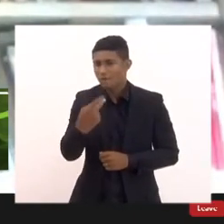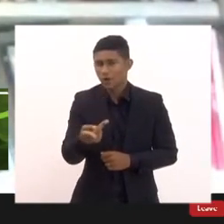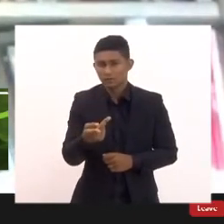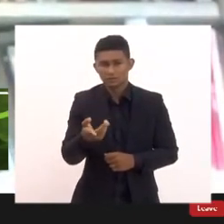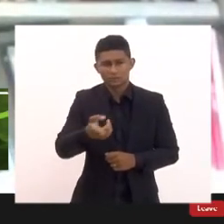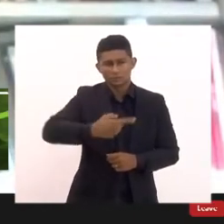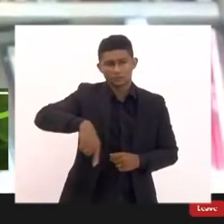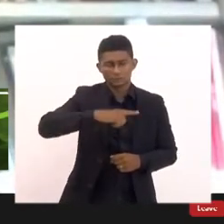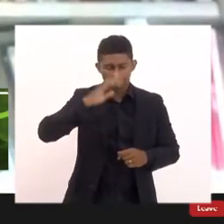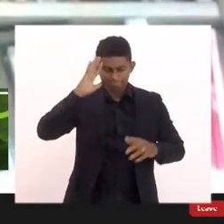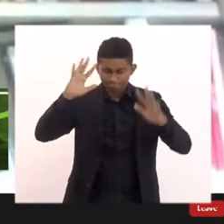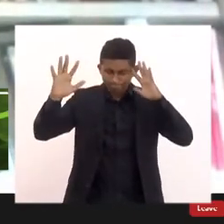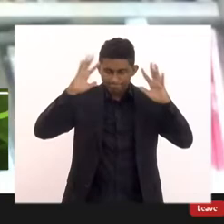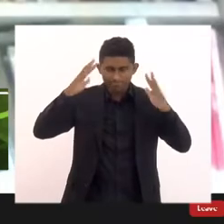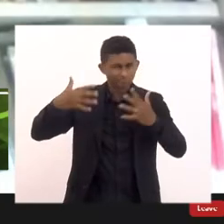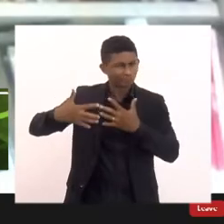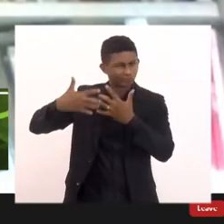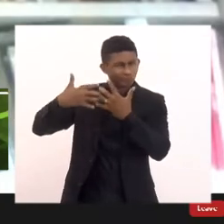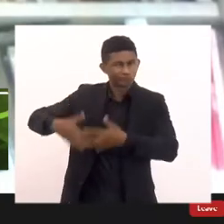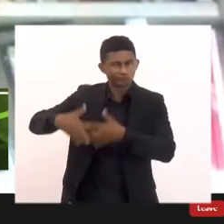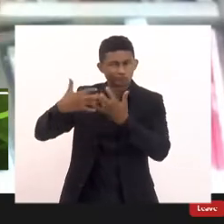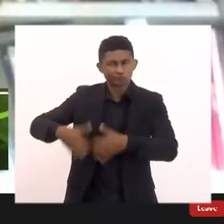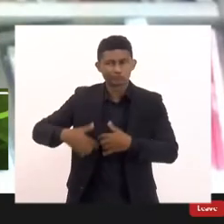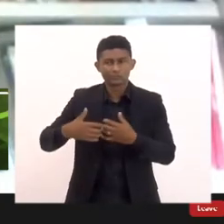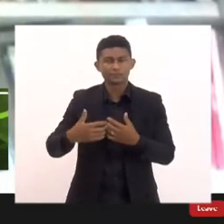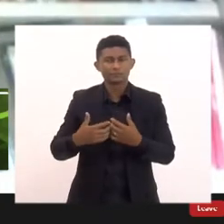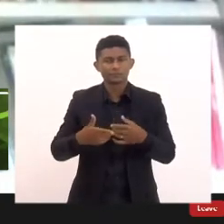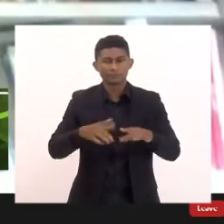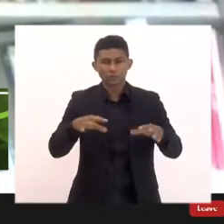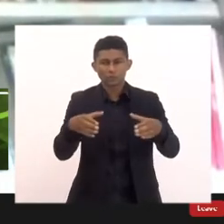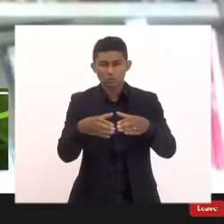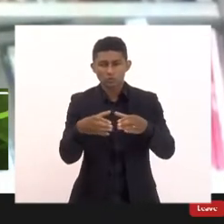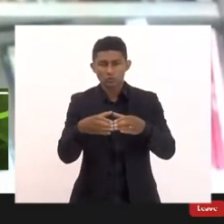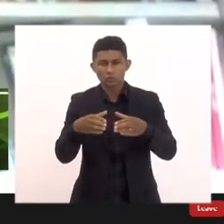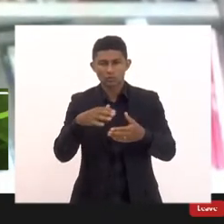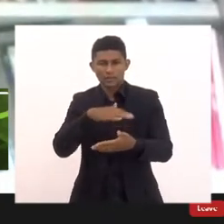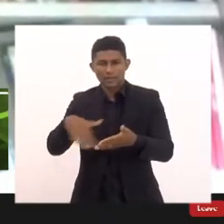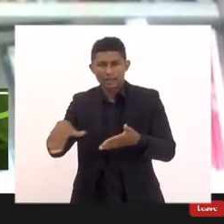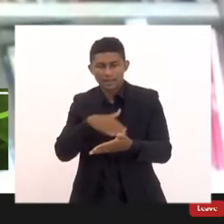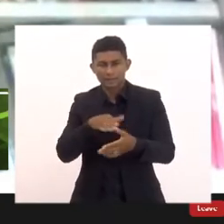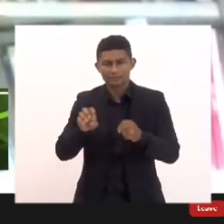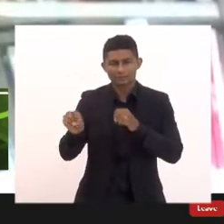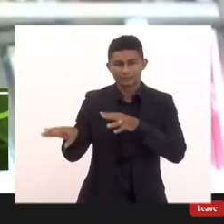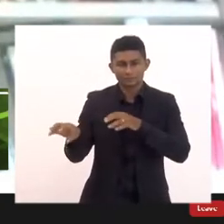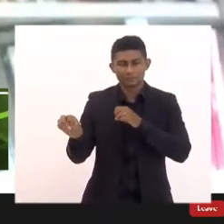aos companheiros da Secretaria de Educação, ao subsecretário